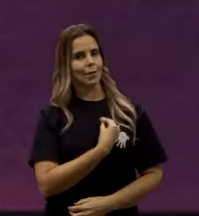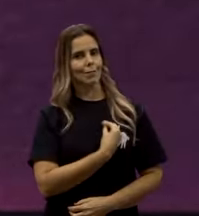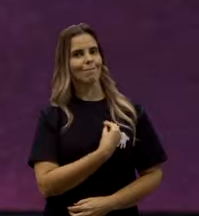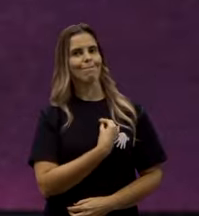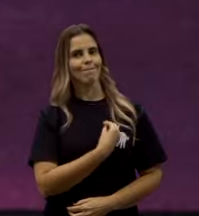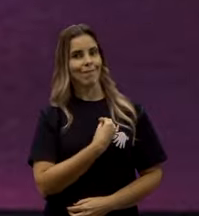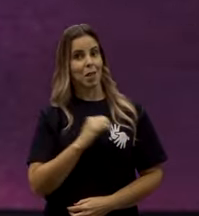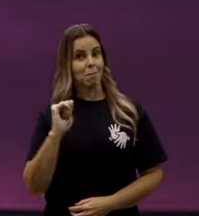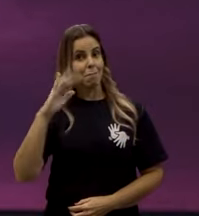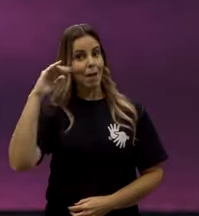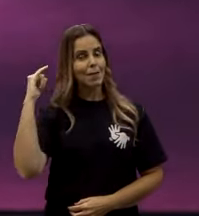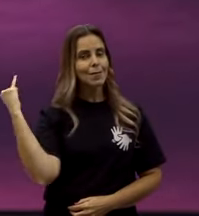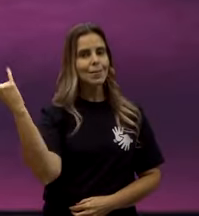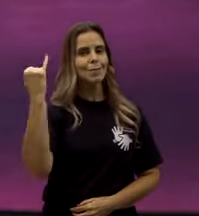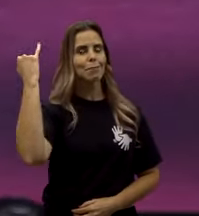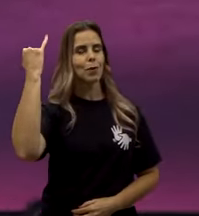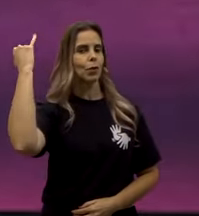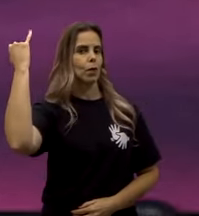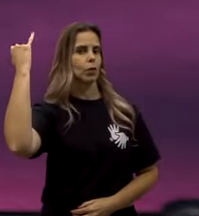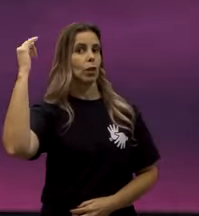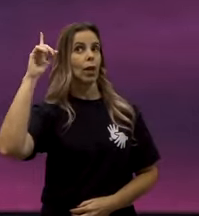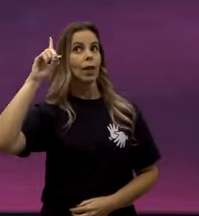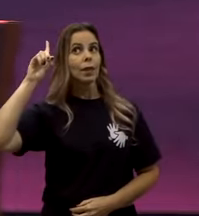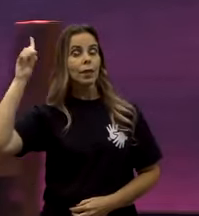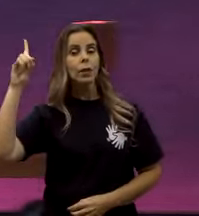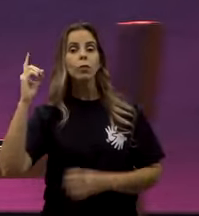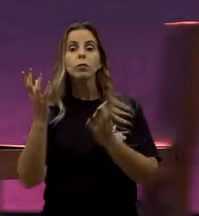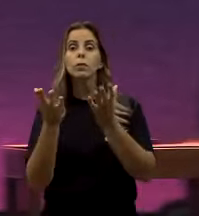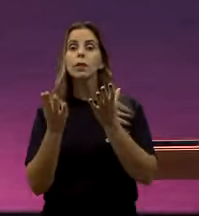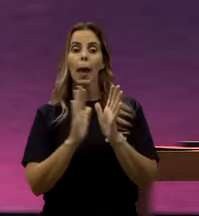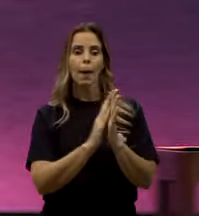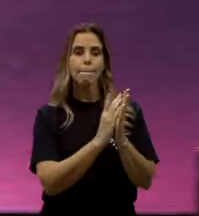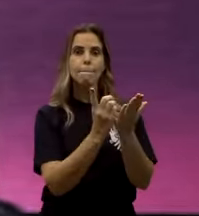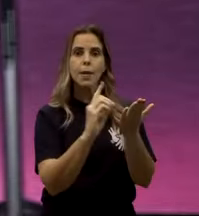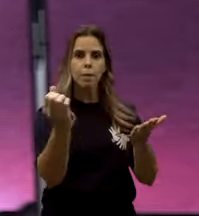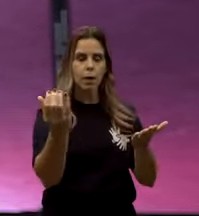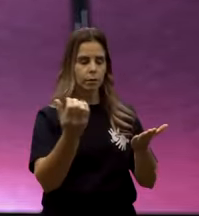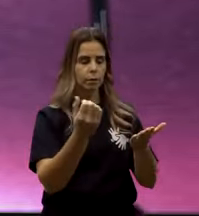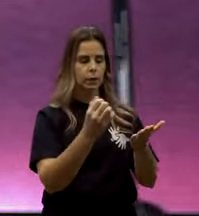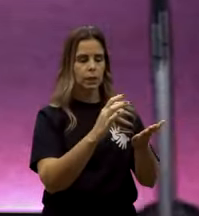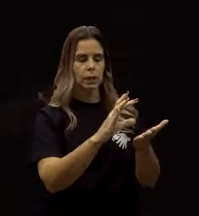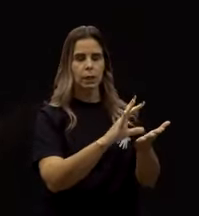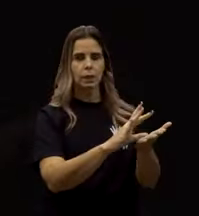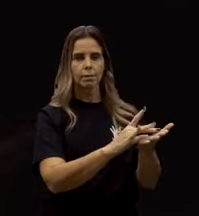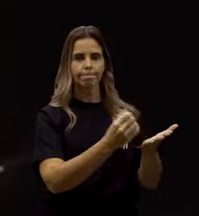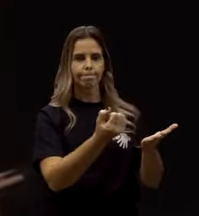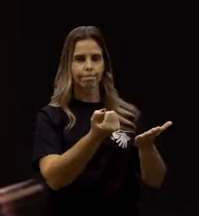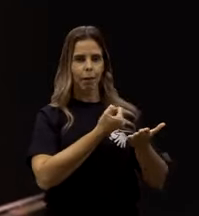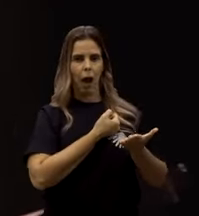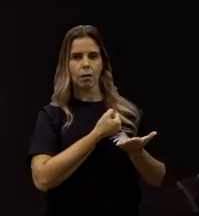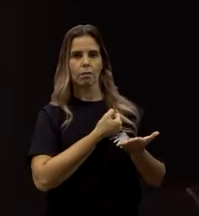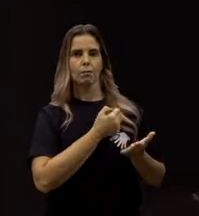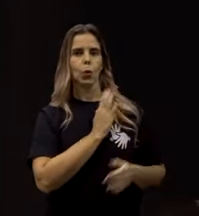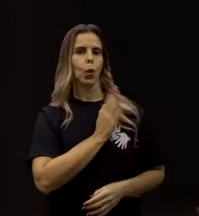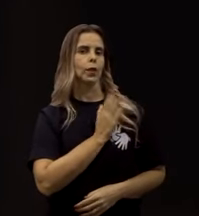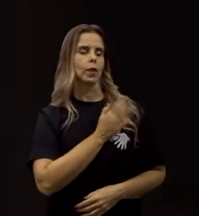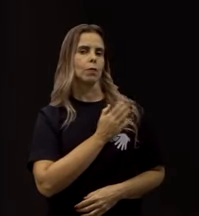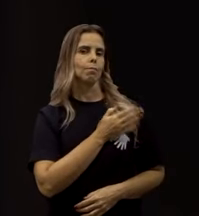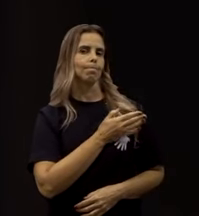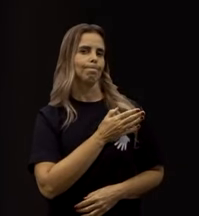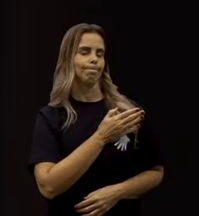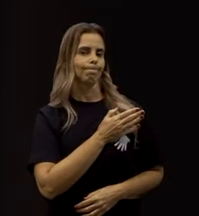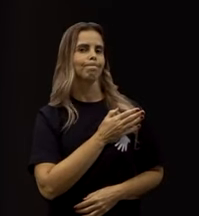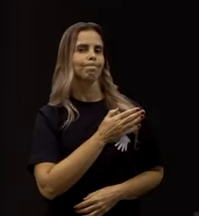um grafado no teu coração a palavra dele quem tá ouvindo o qu eu tô falando aqui eu não vou entrar nesse